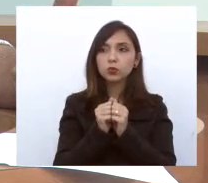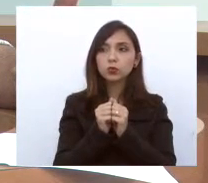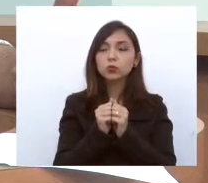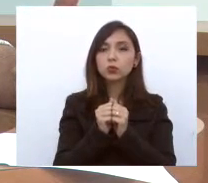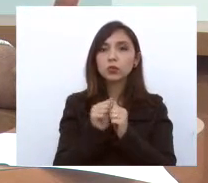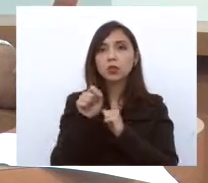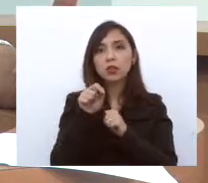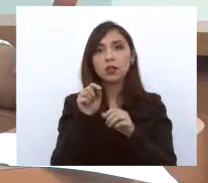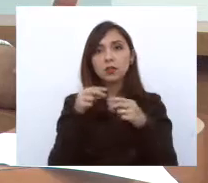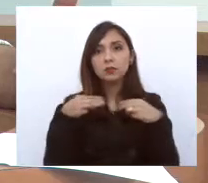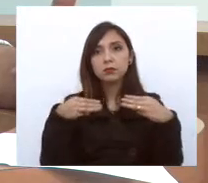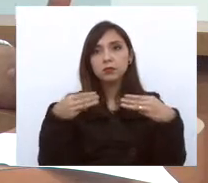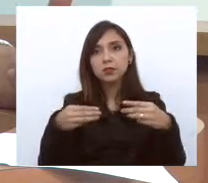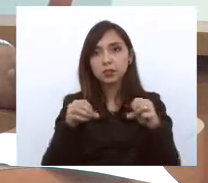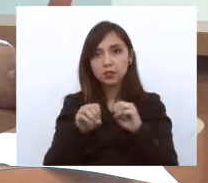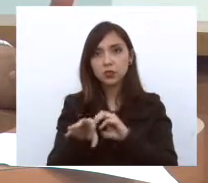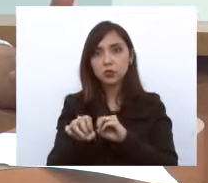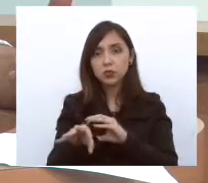Educação,